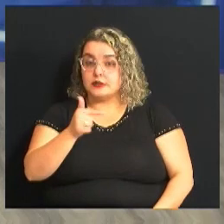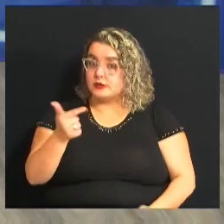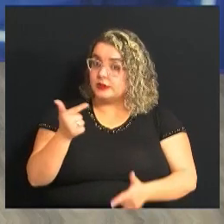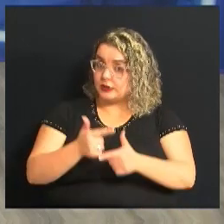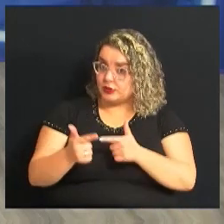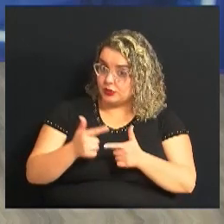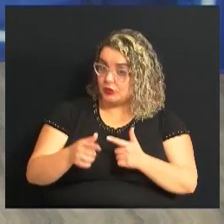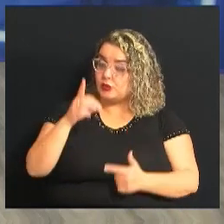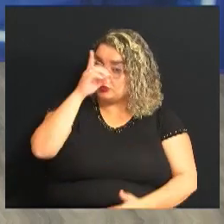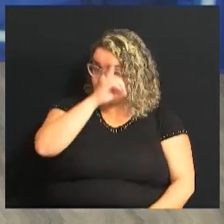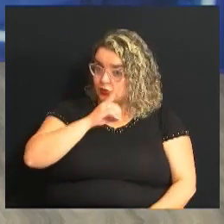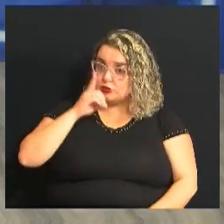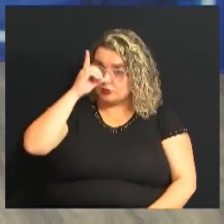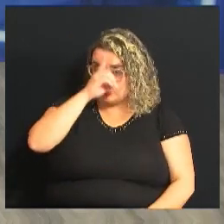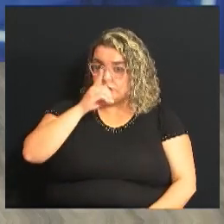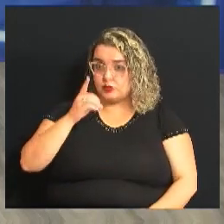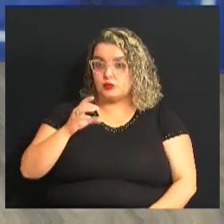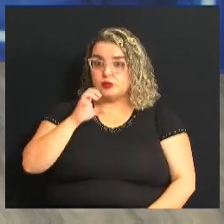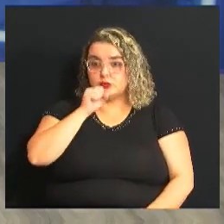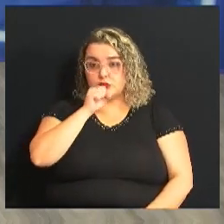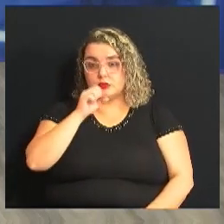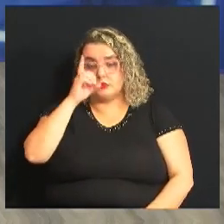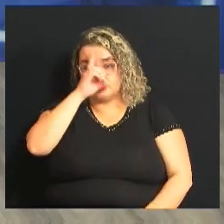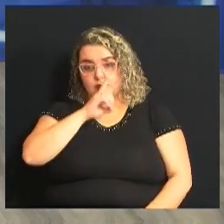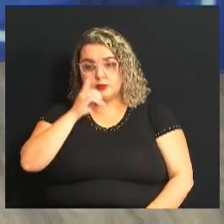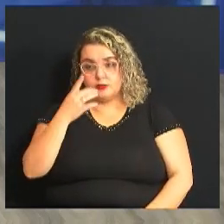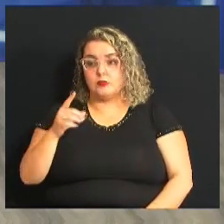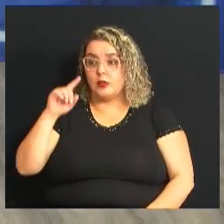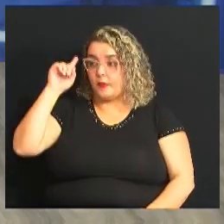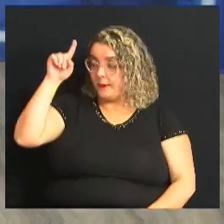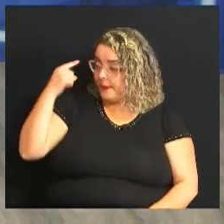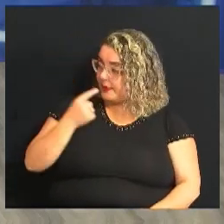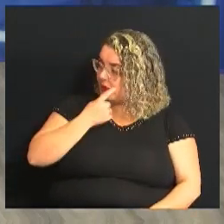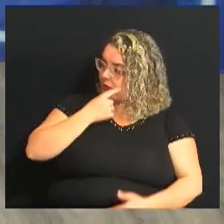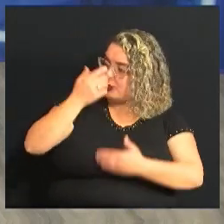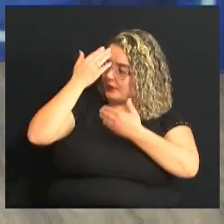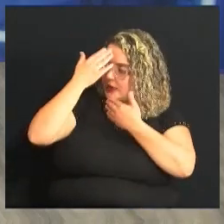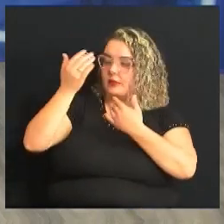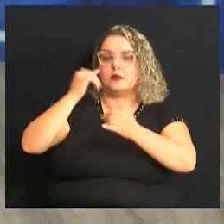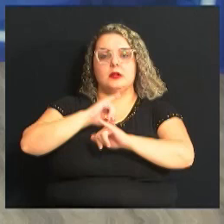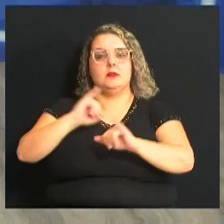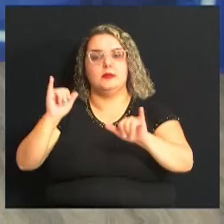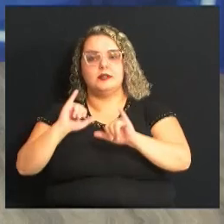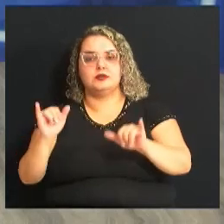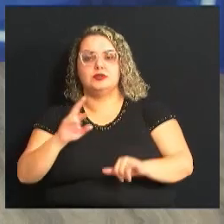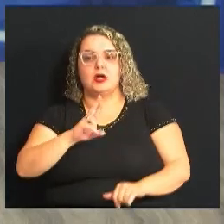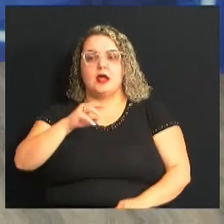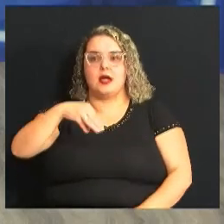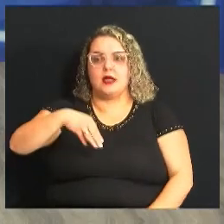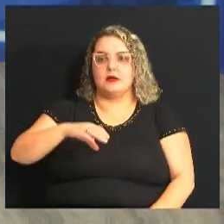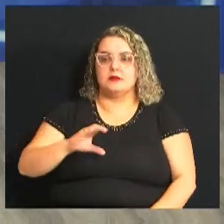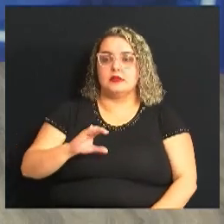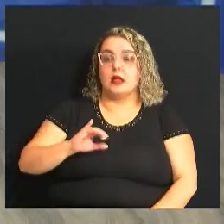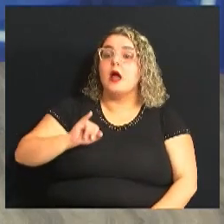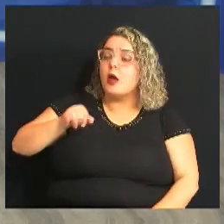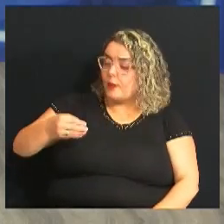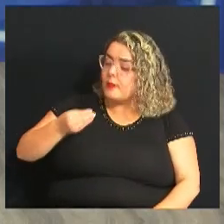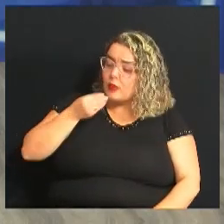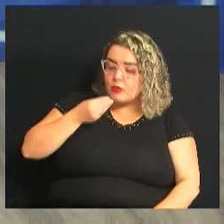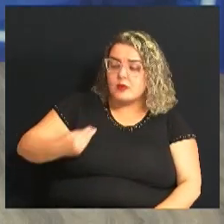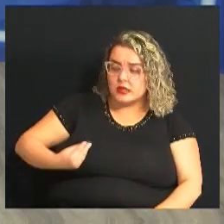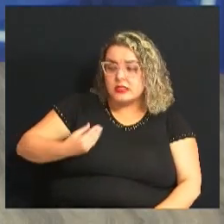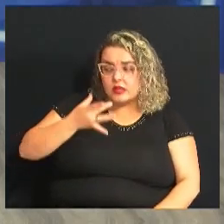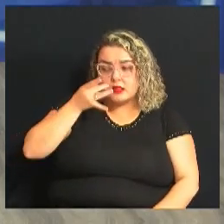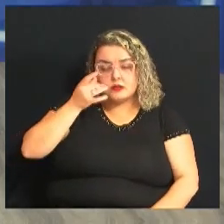problema no domingo durante o fim de semana. Mirna Abreu, muito obrigado pelas notícias da Metrópole de Campinas. Já quero aproveitar a sua presença aqui nos